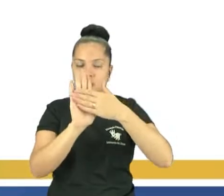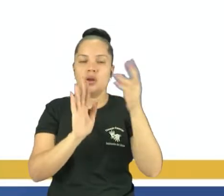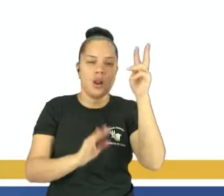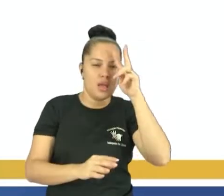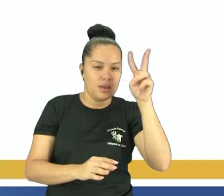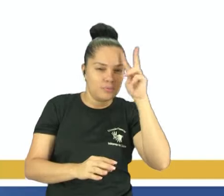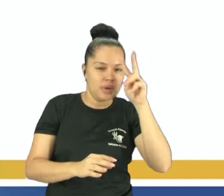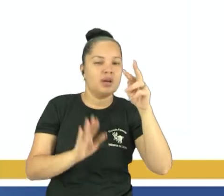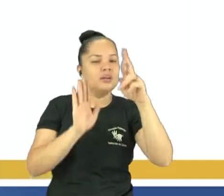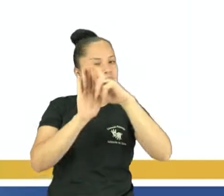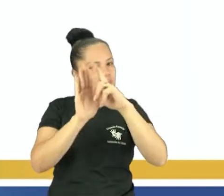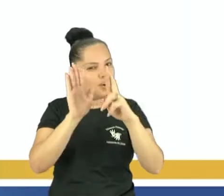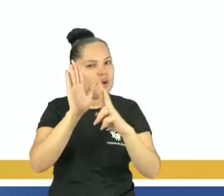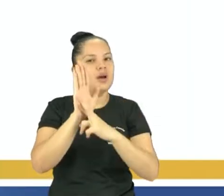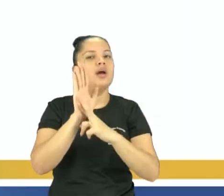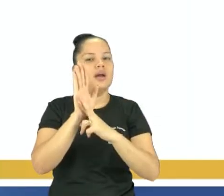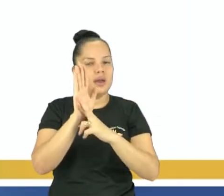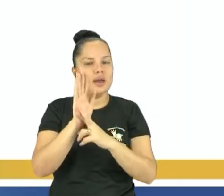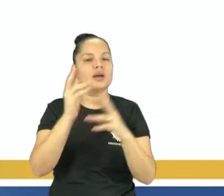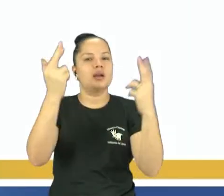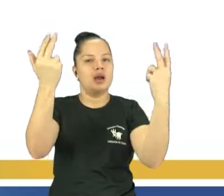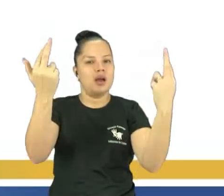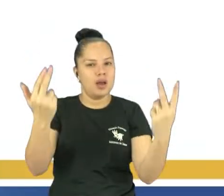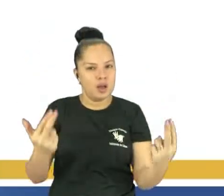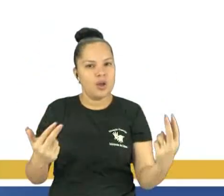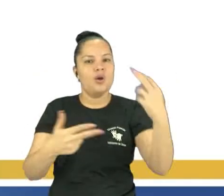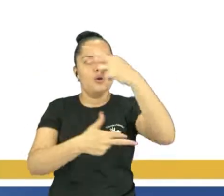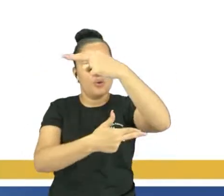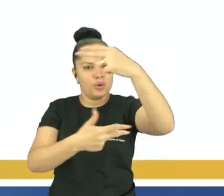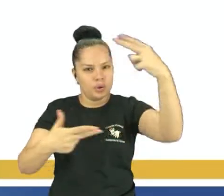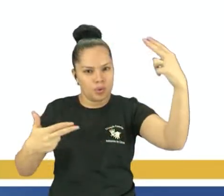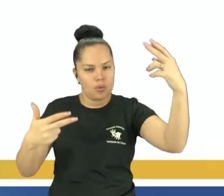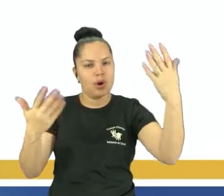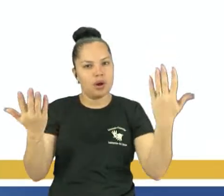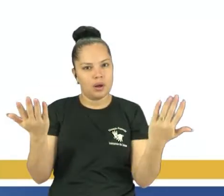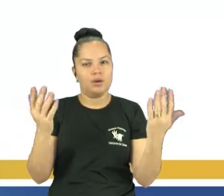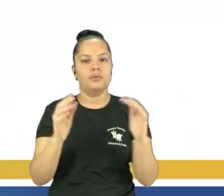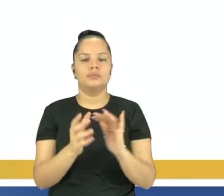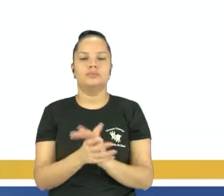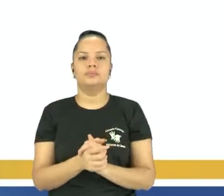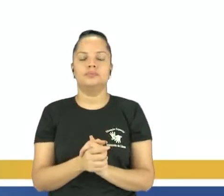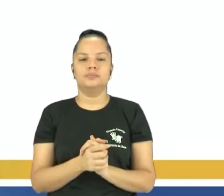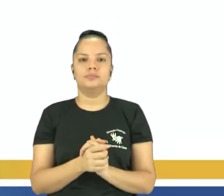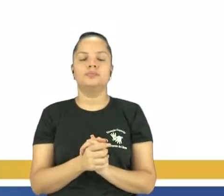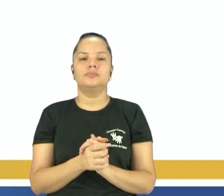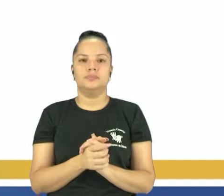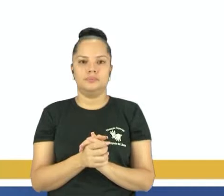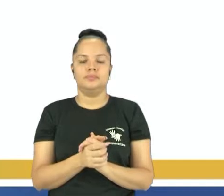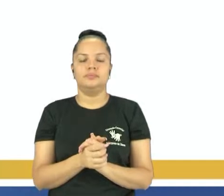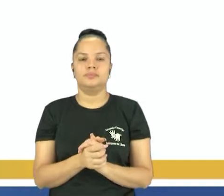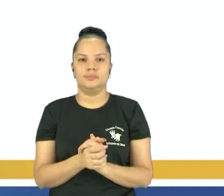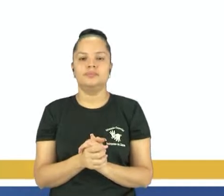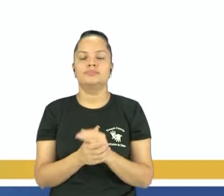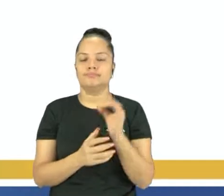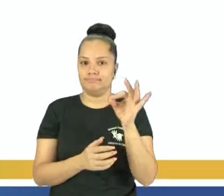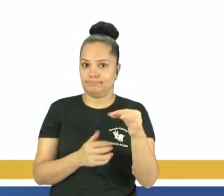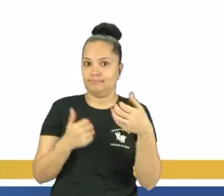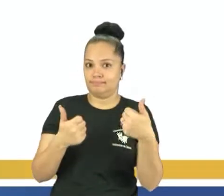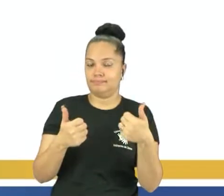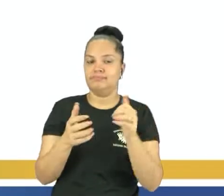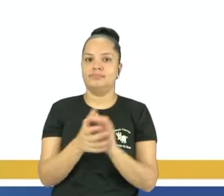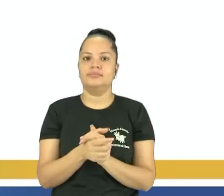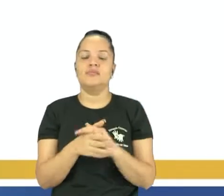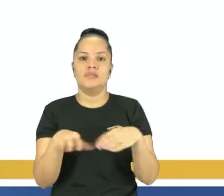pode acontecer em polígonos regulares, né, já que todos eles possuem os ângulos internos aí com a mesma medida, certo?